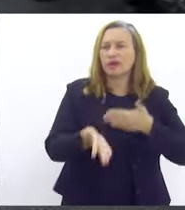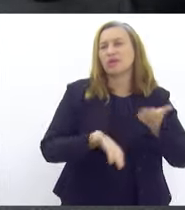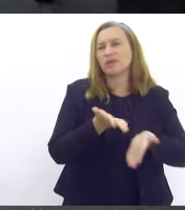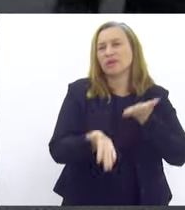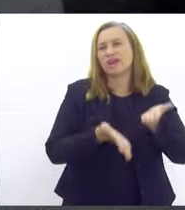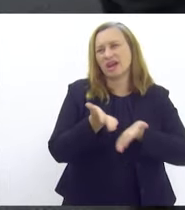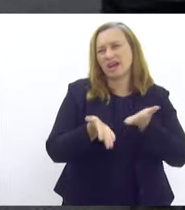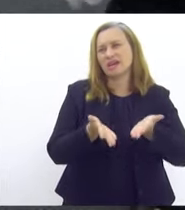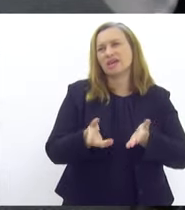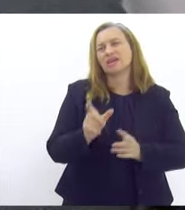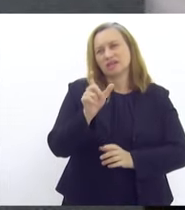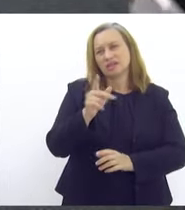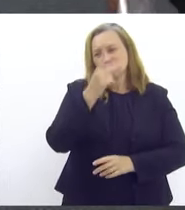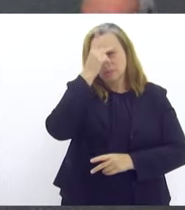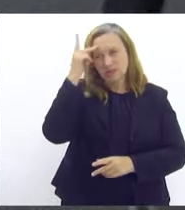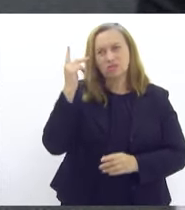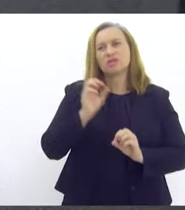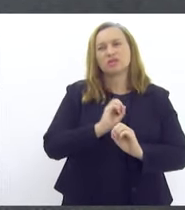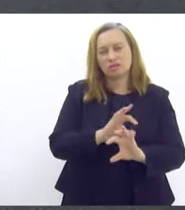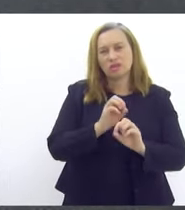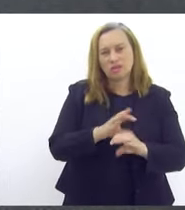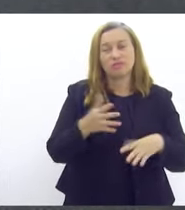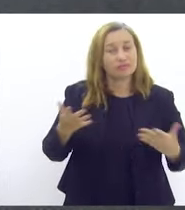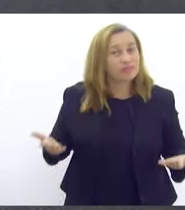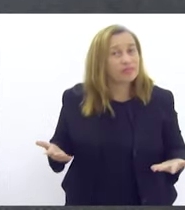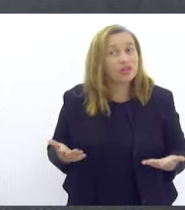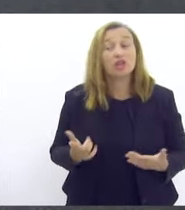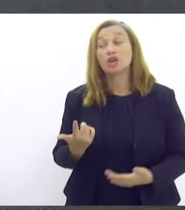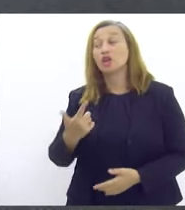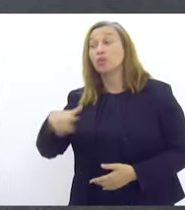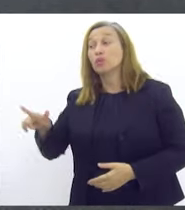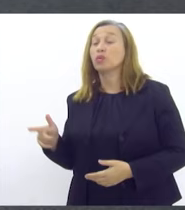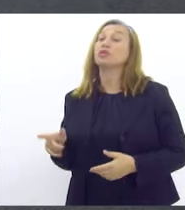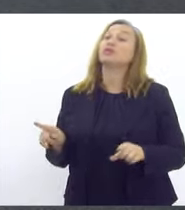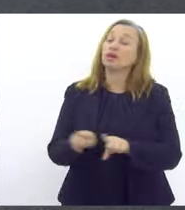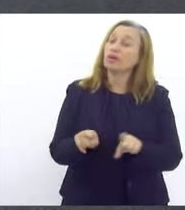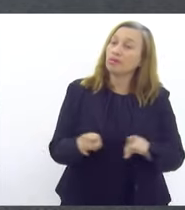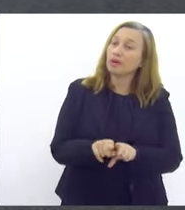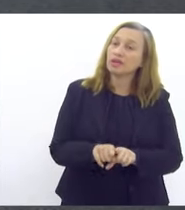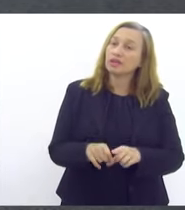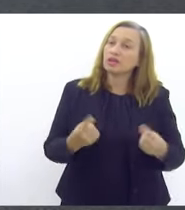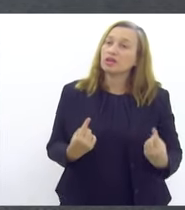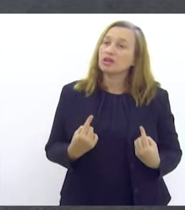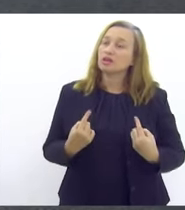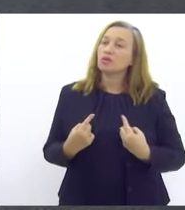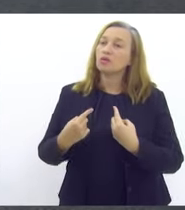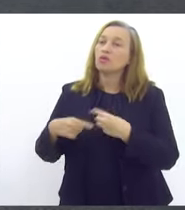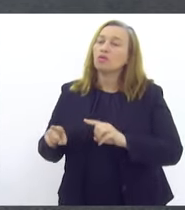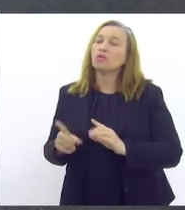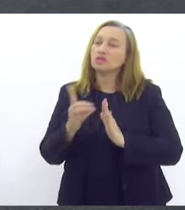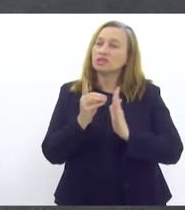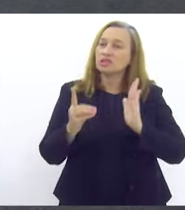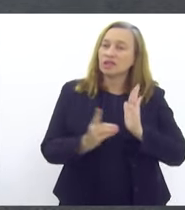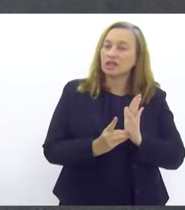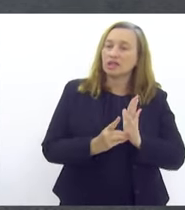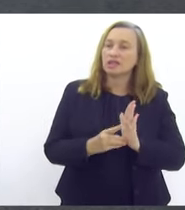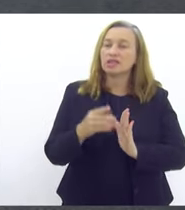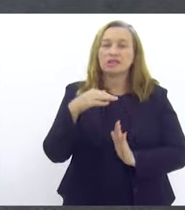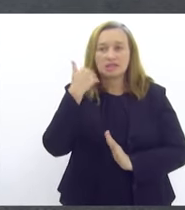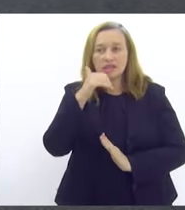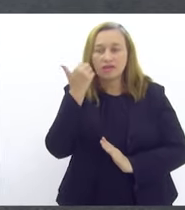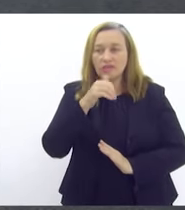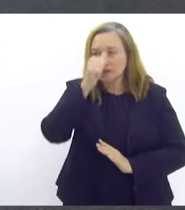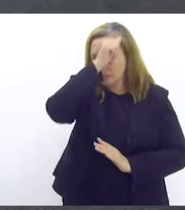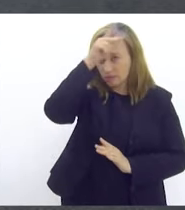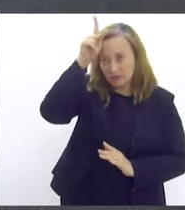parte de pessoal da educação. E uma outra coisa é que a gente, ao mesmo tempo que combate esse decreto covarde do prefeito, a gente